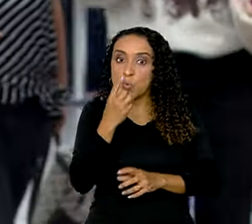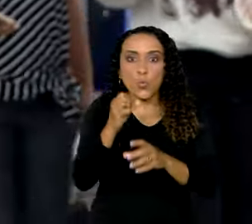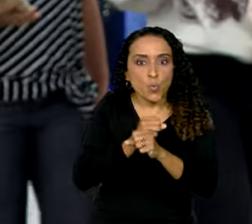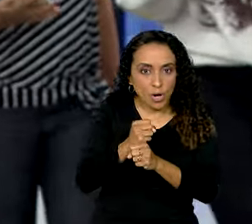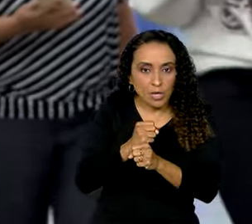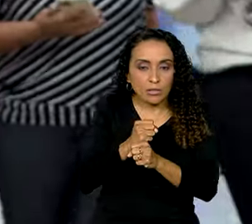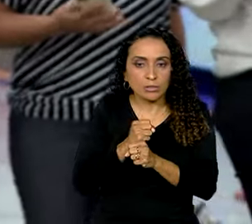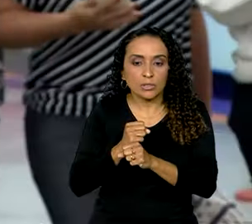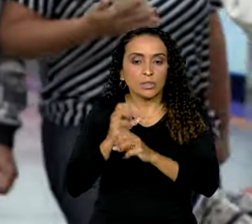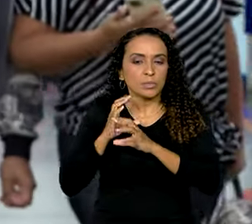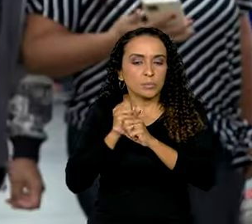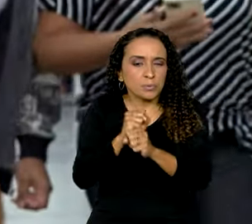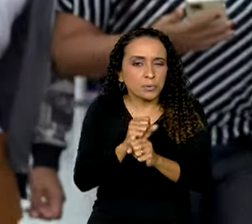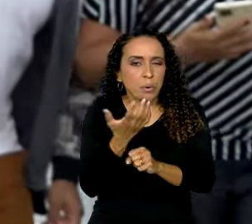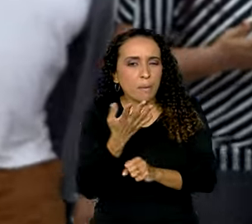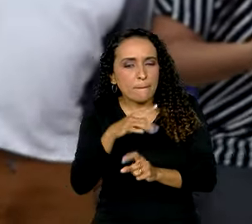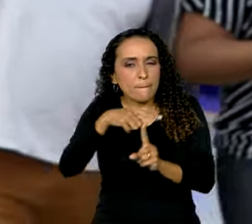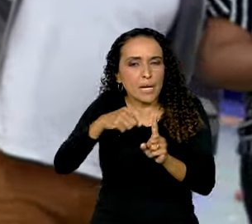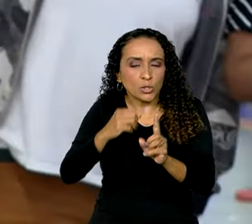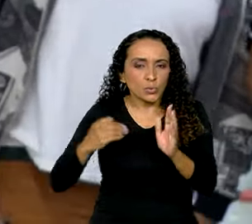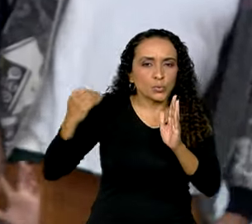e o rendimento médio subiu